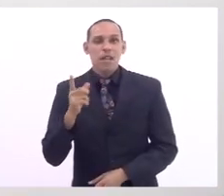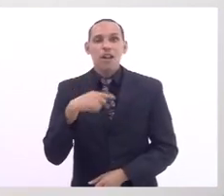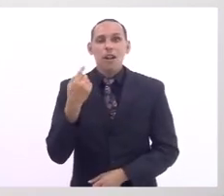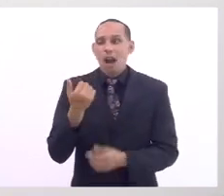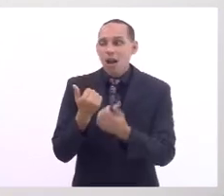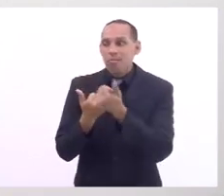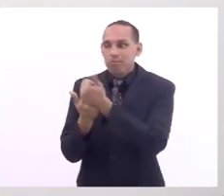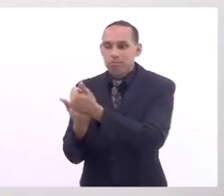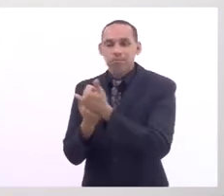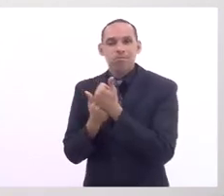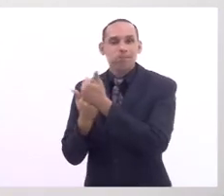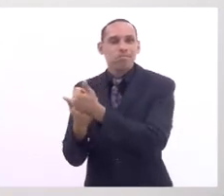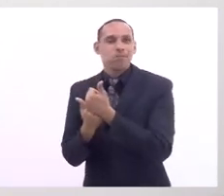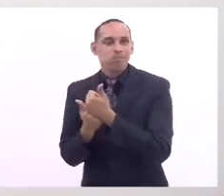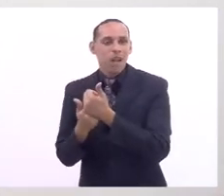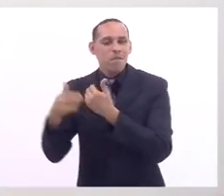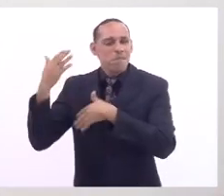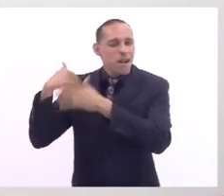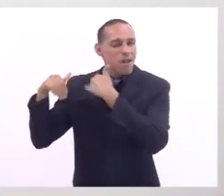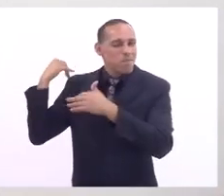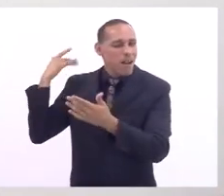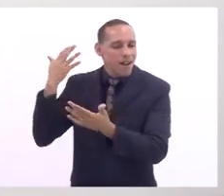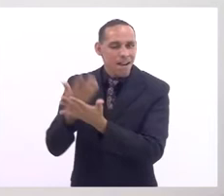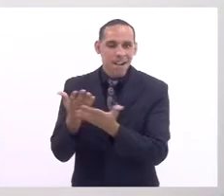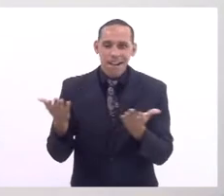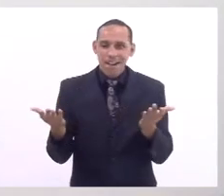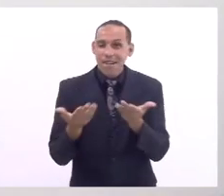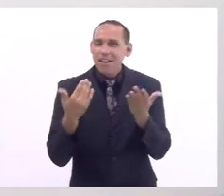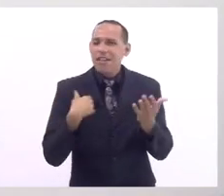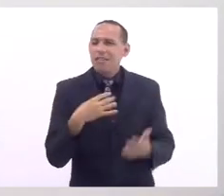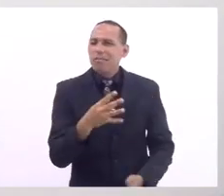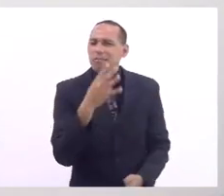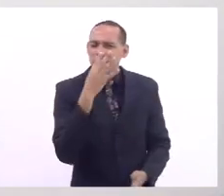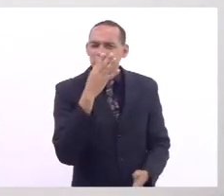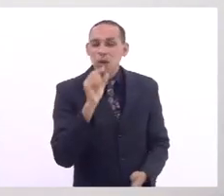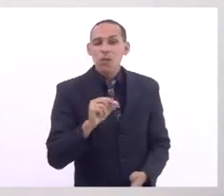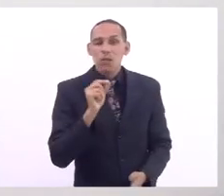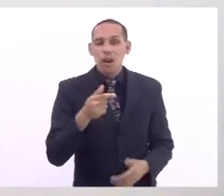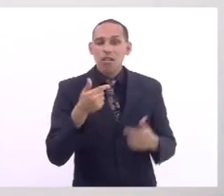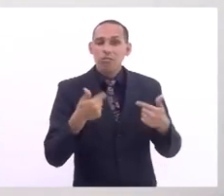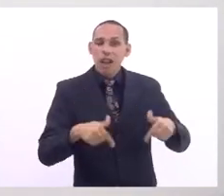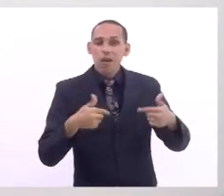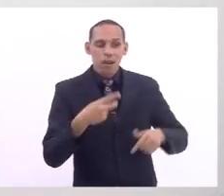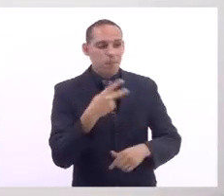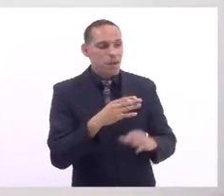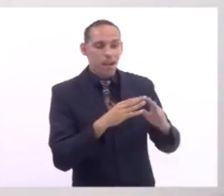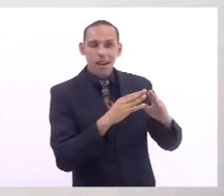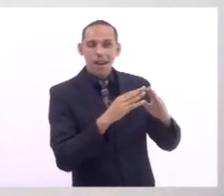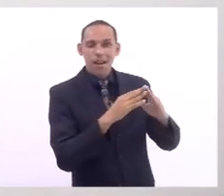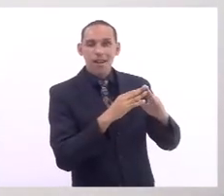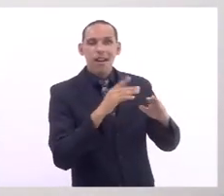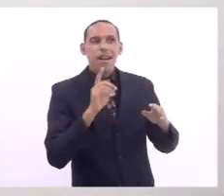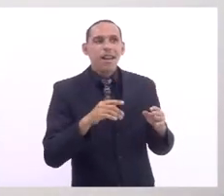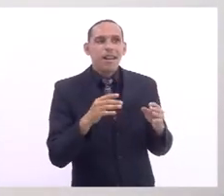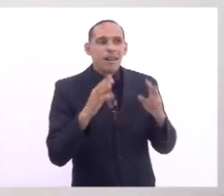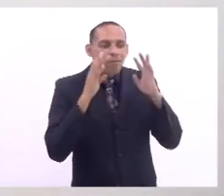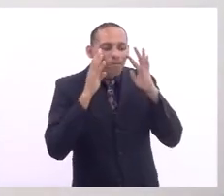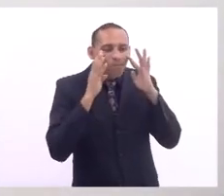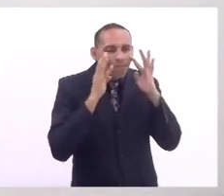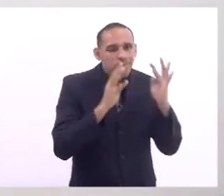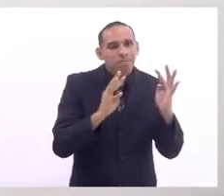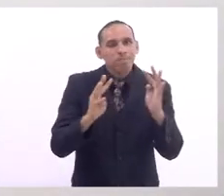tem desde o começo é o que admiro muito no trabalho da casa é essa escuta